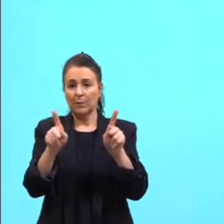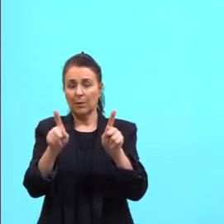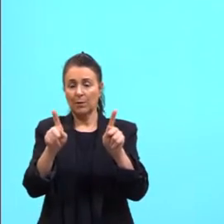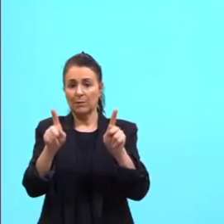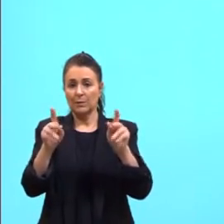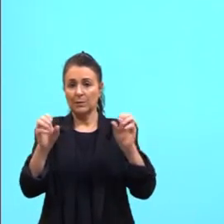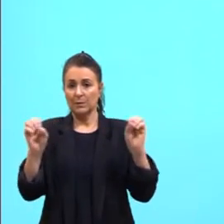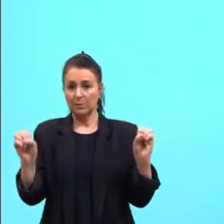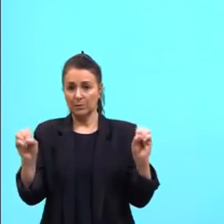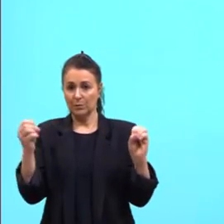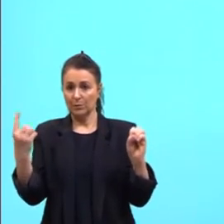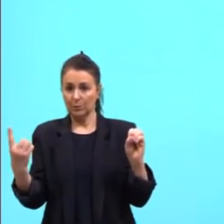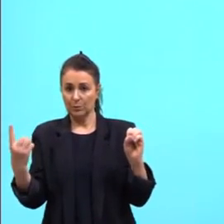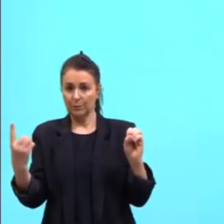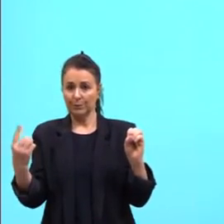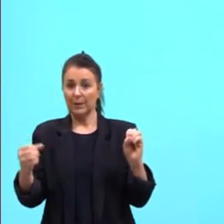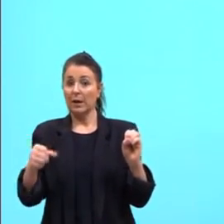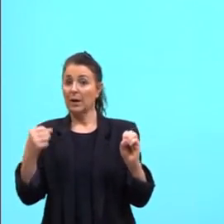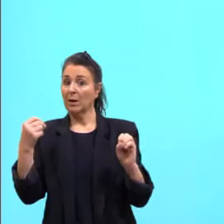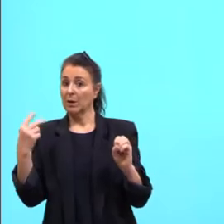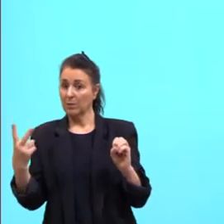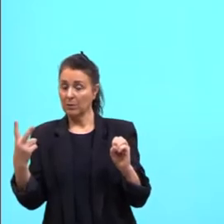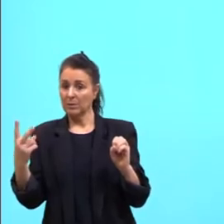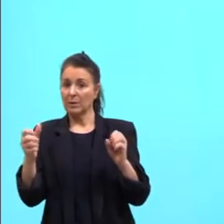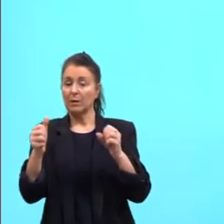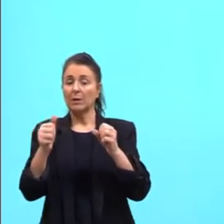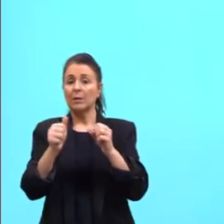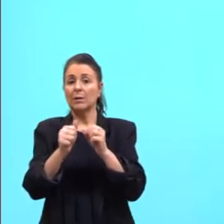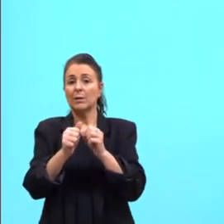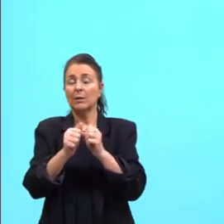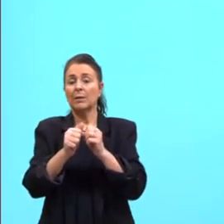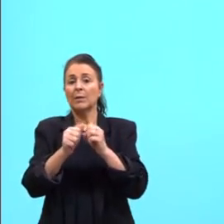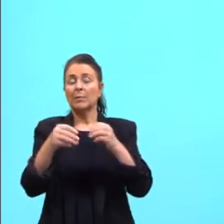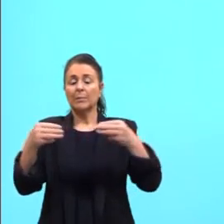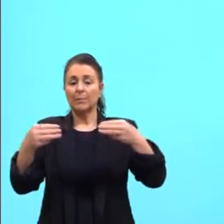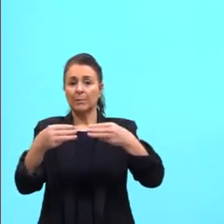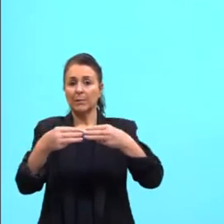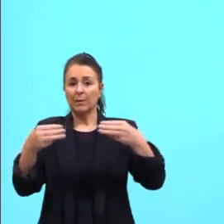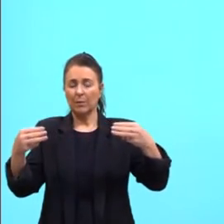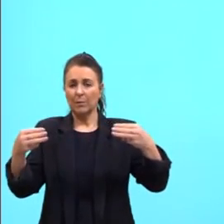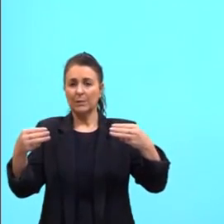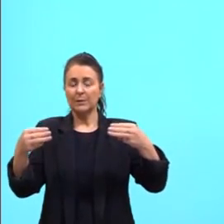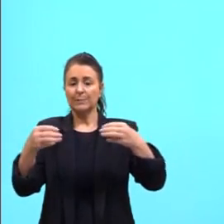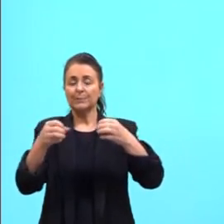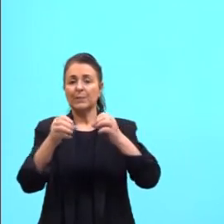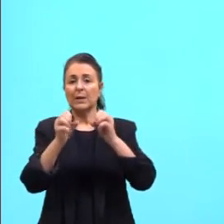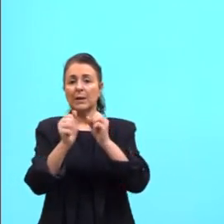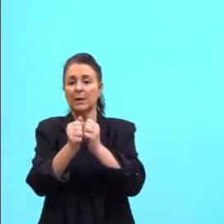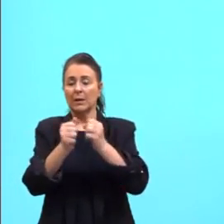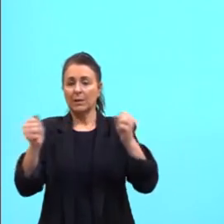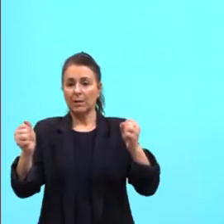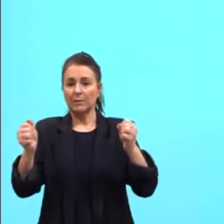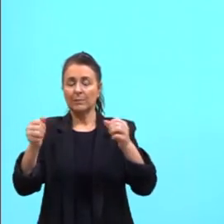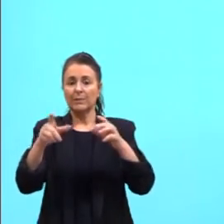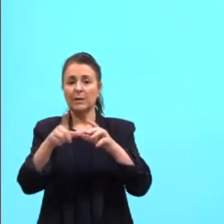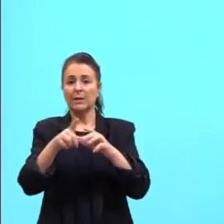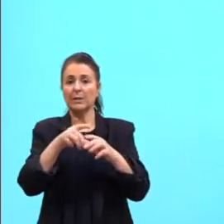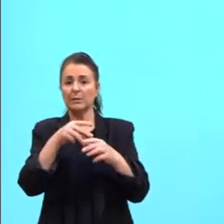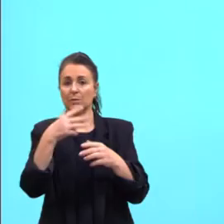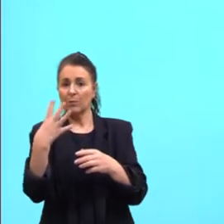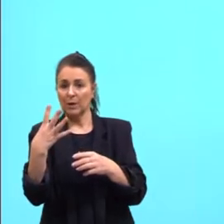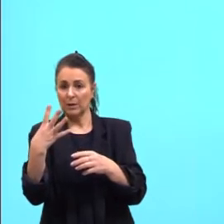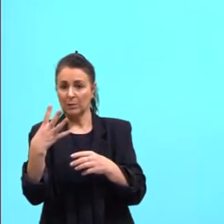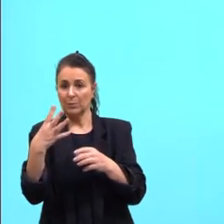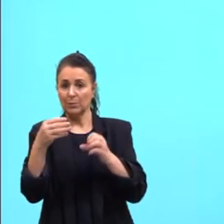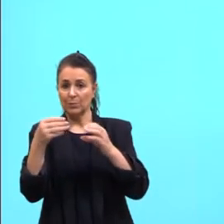e a profase 2 metafase 2 raspas de 2 pela fosse dois e as quatro células-filhas